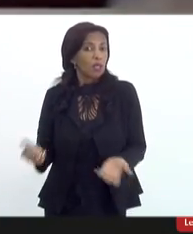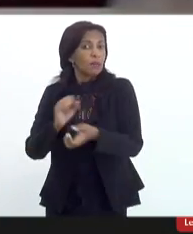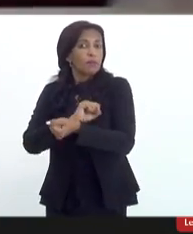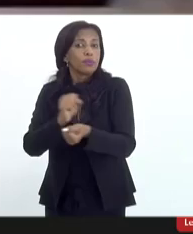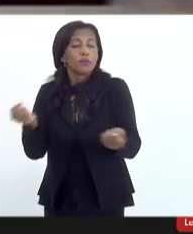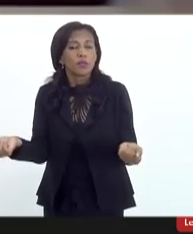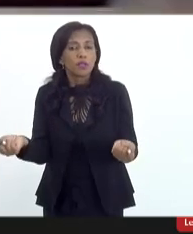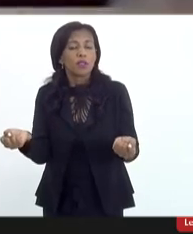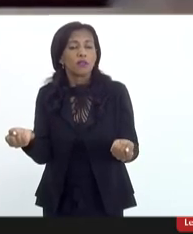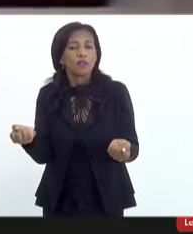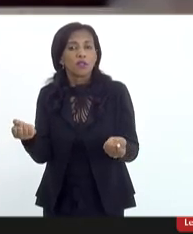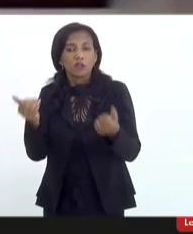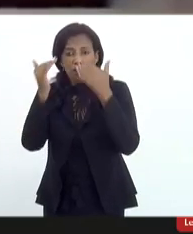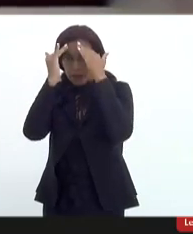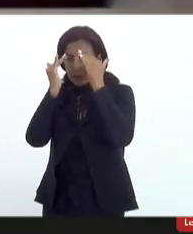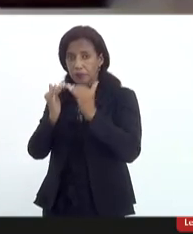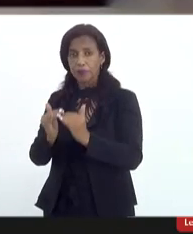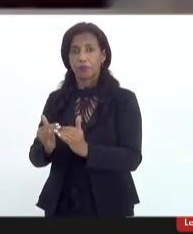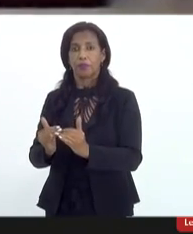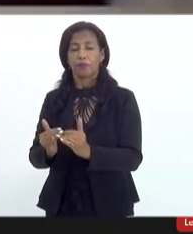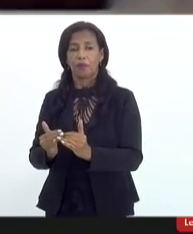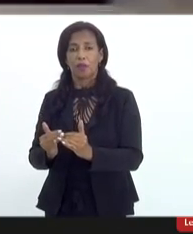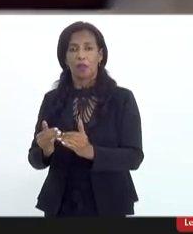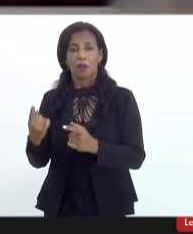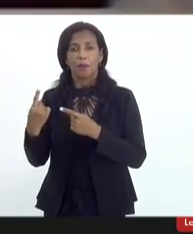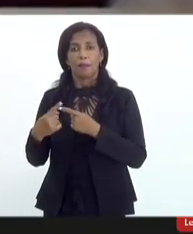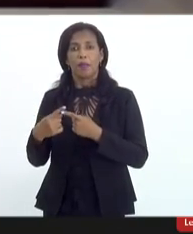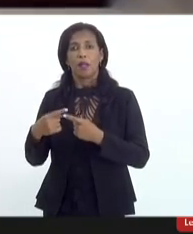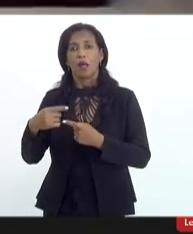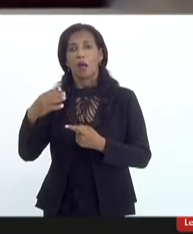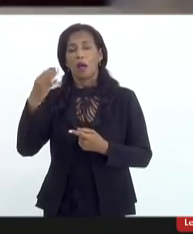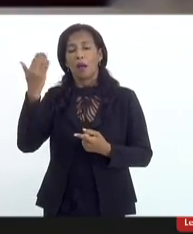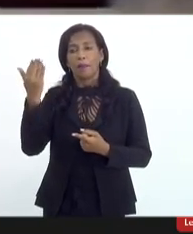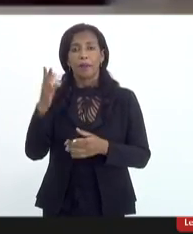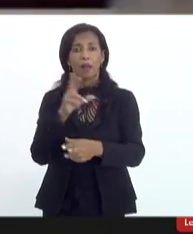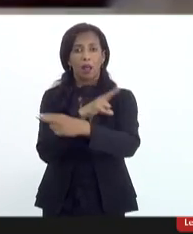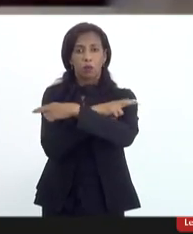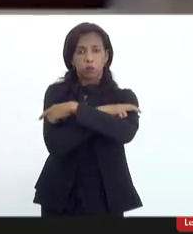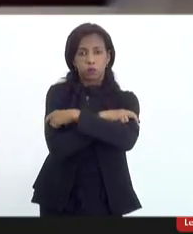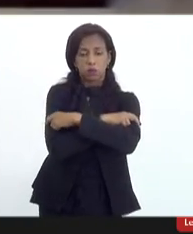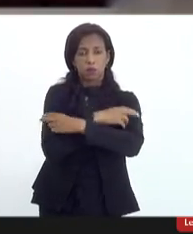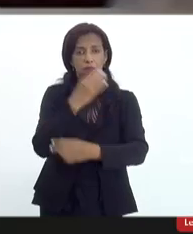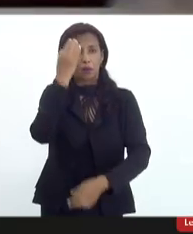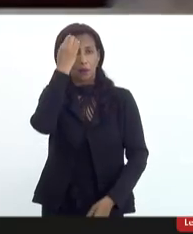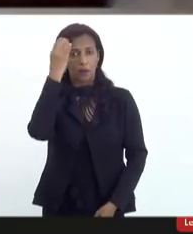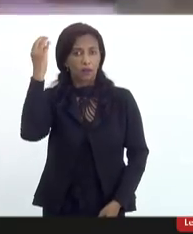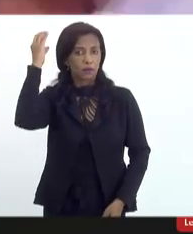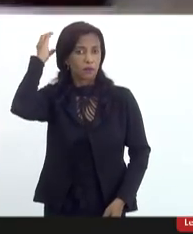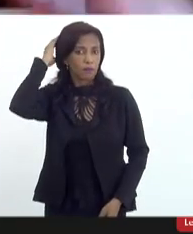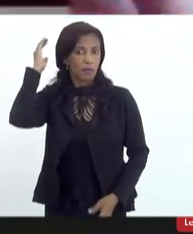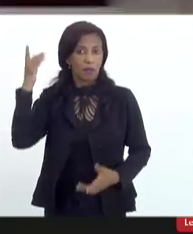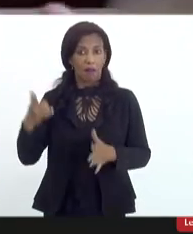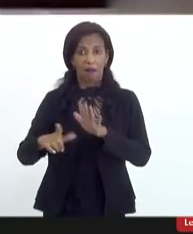impossíveis de serem atendidas pelos adeptos da Umbanda e do Candomblé, por exemplo, naquelas circunstâncias.